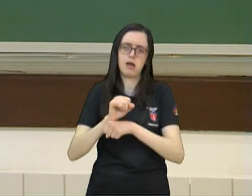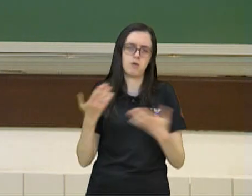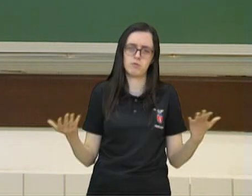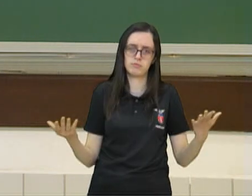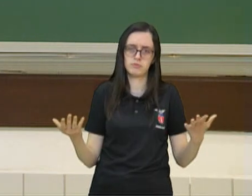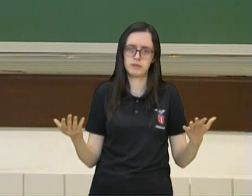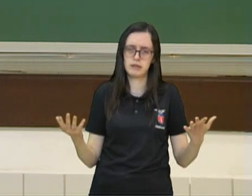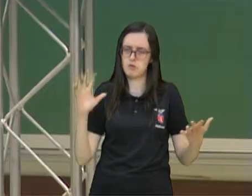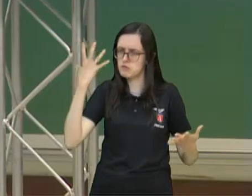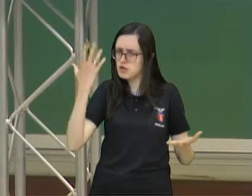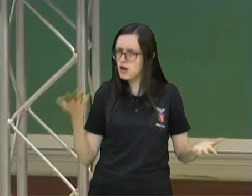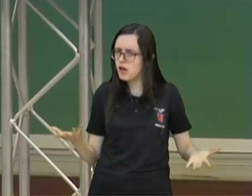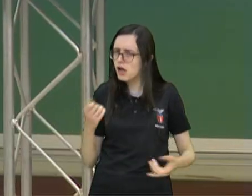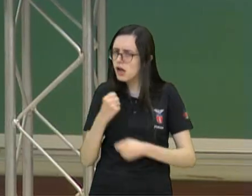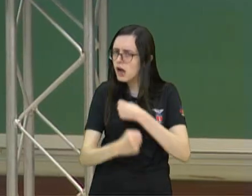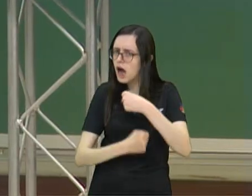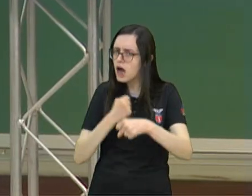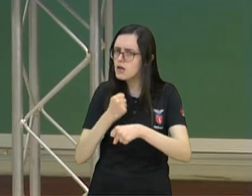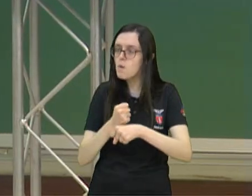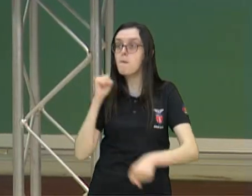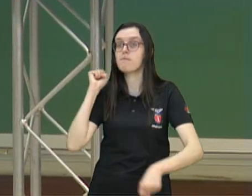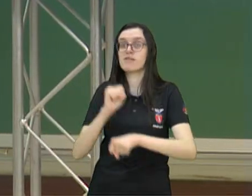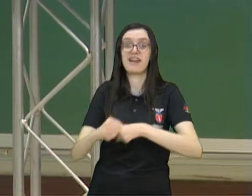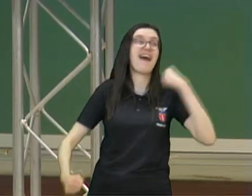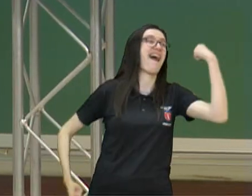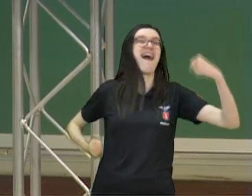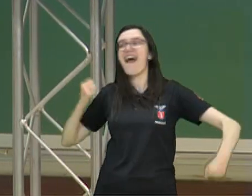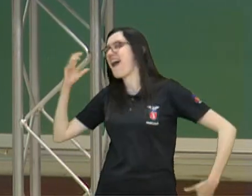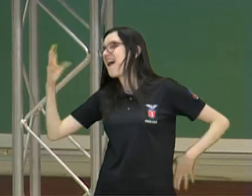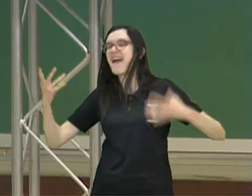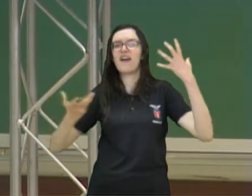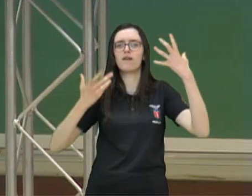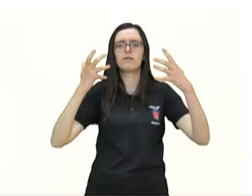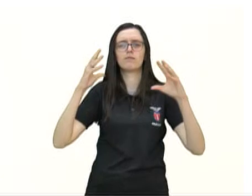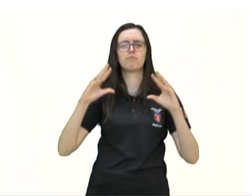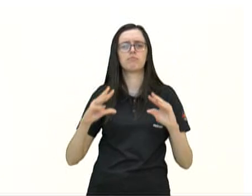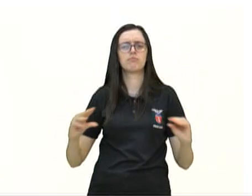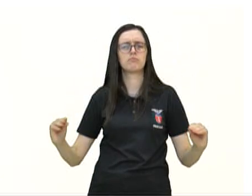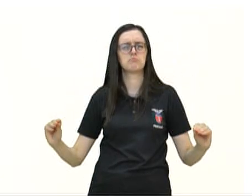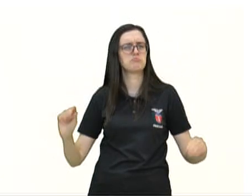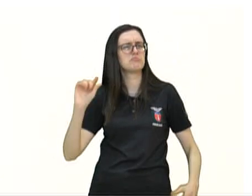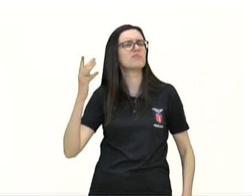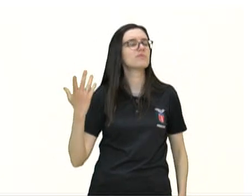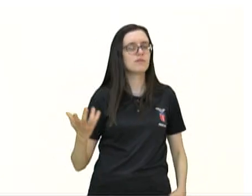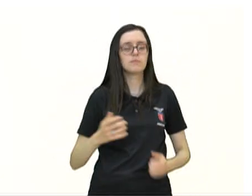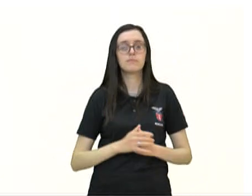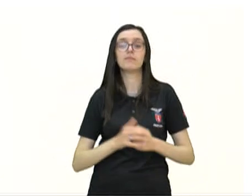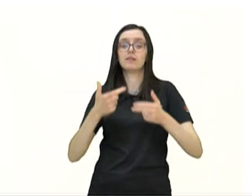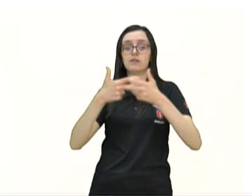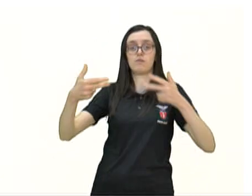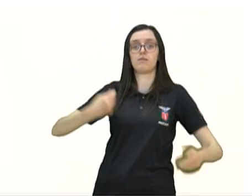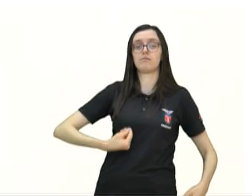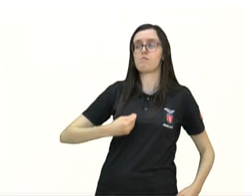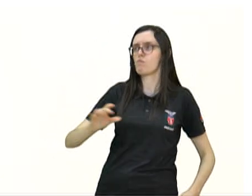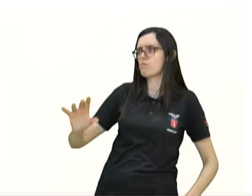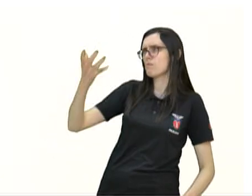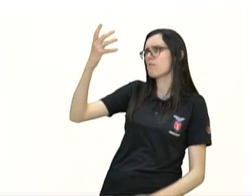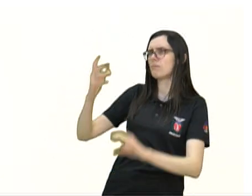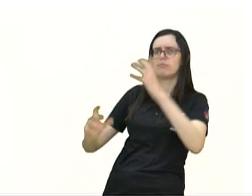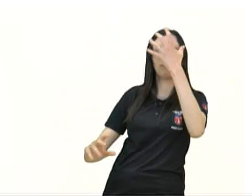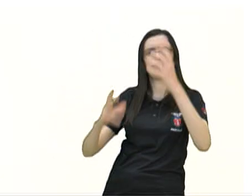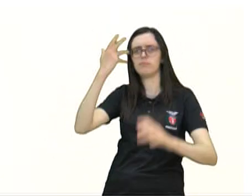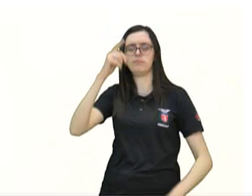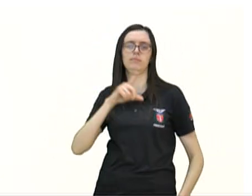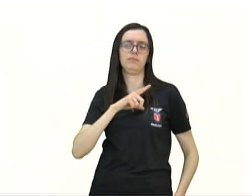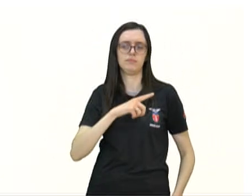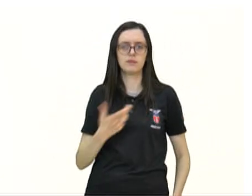Aconteceu alguma coisa esse ano que interrompeu essa correria, certo? Questões sobre a vida vieram à tona, então, além de